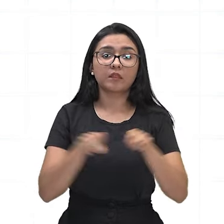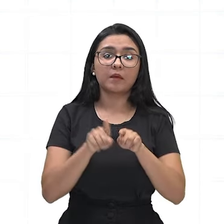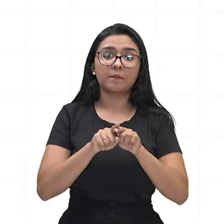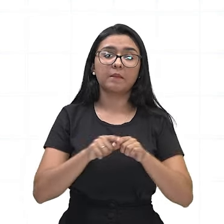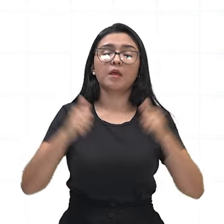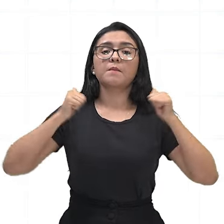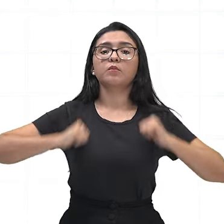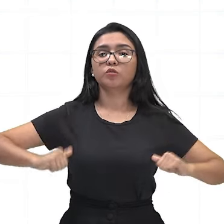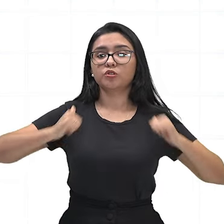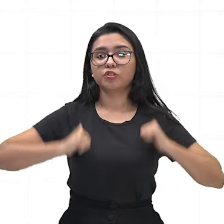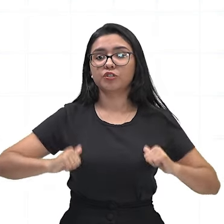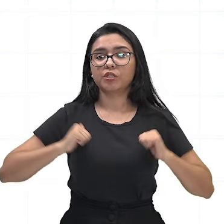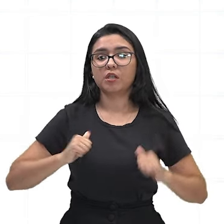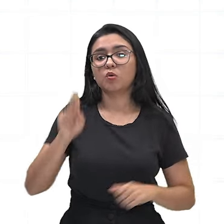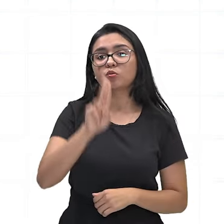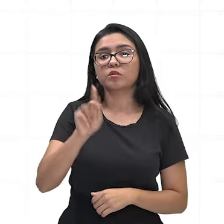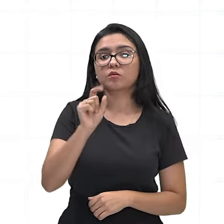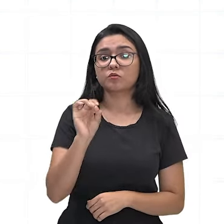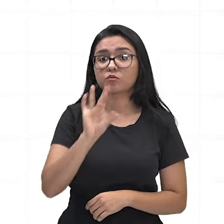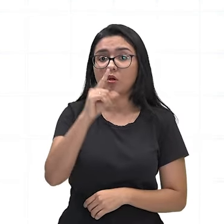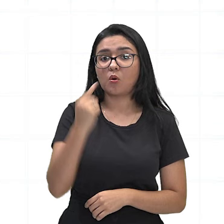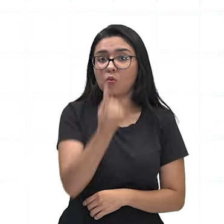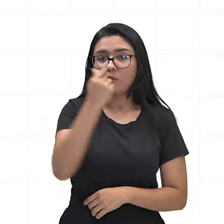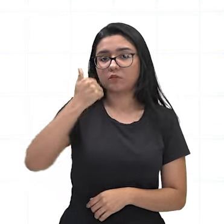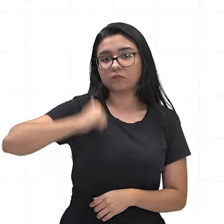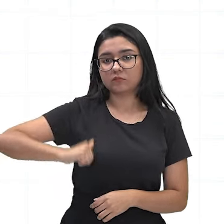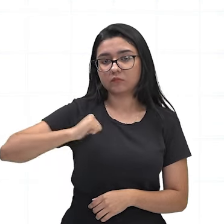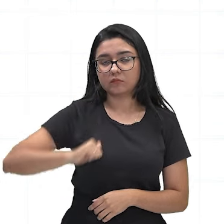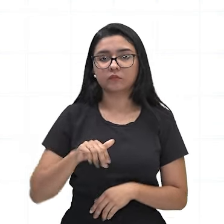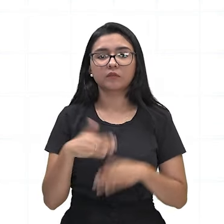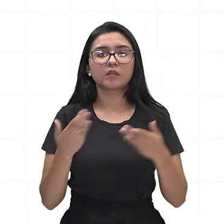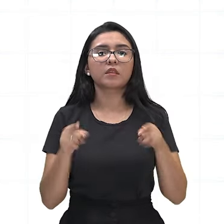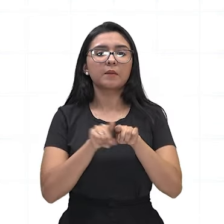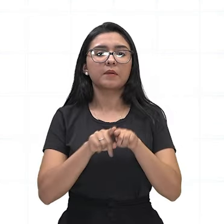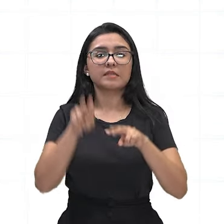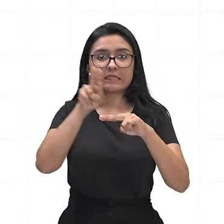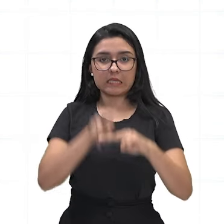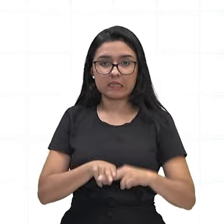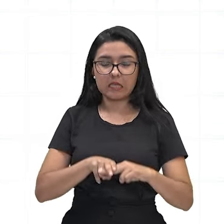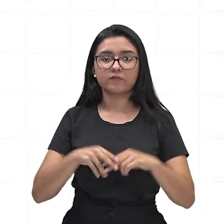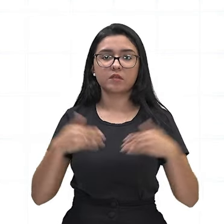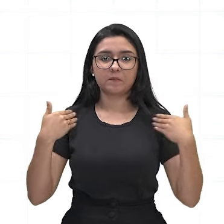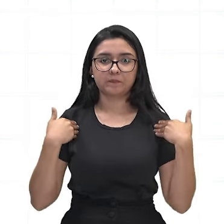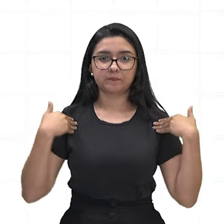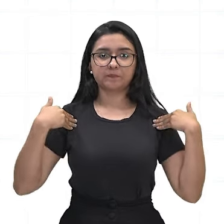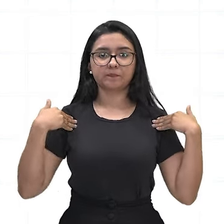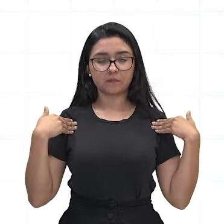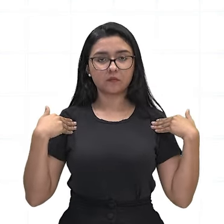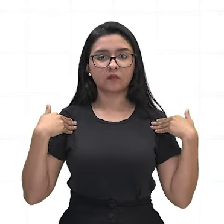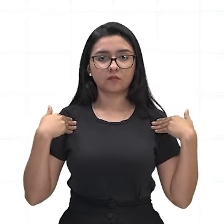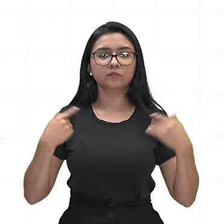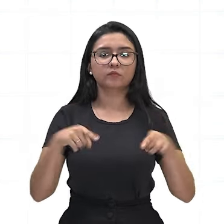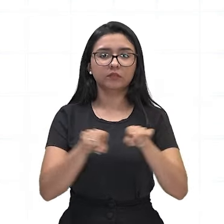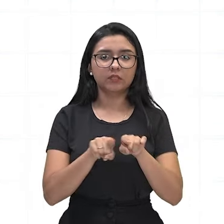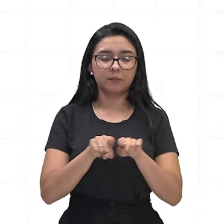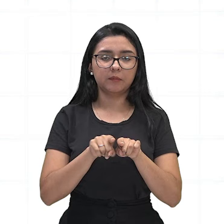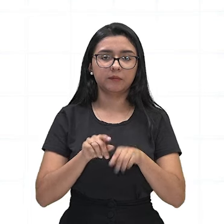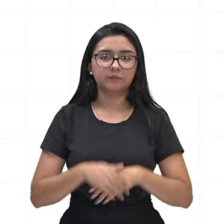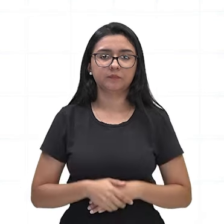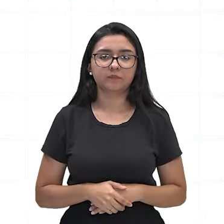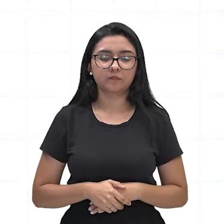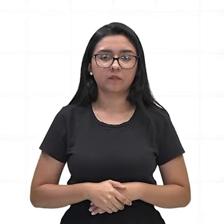utilizando apenas uma alça ao sentar-se Observe se a coluna está reta se as costas estão apoiadas no encosto da cadeira